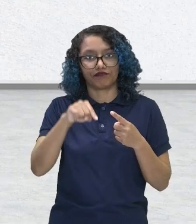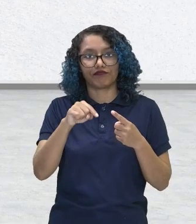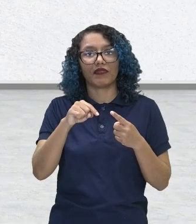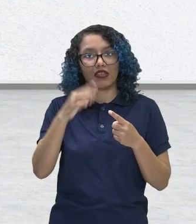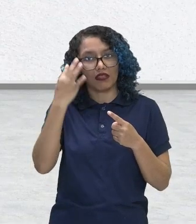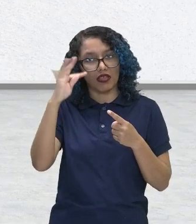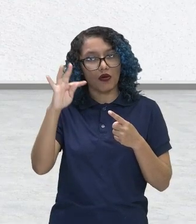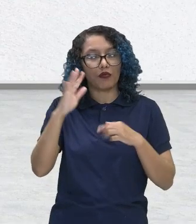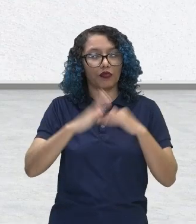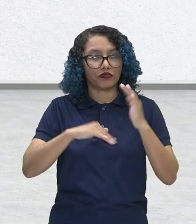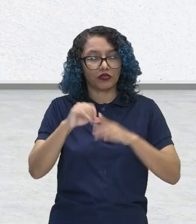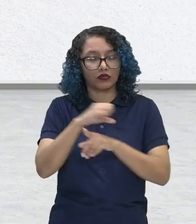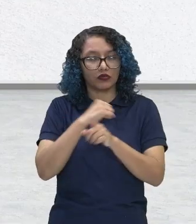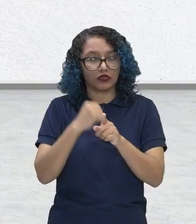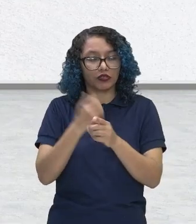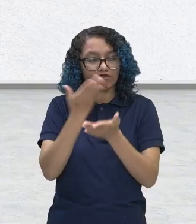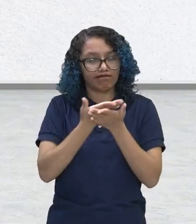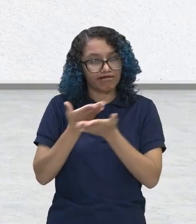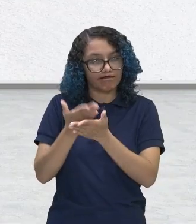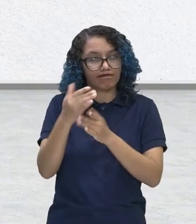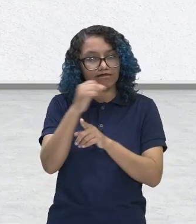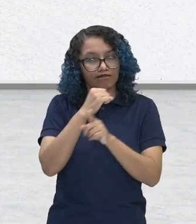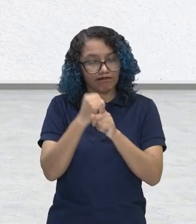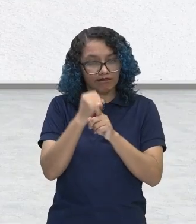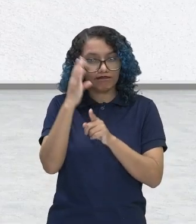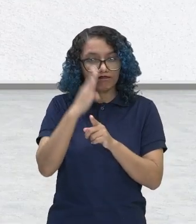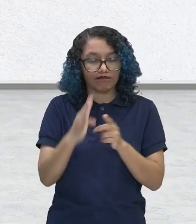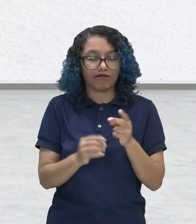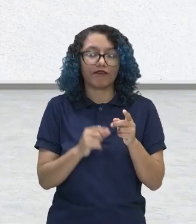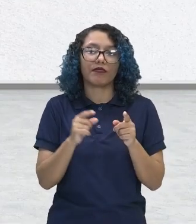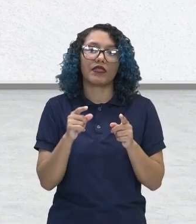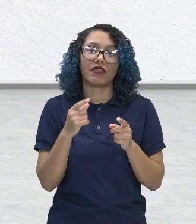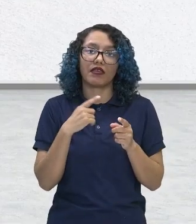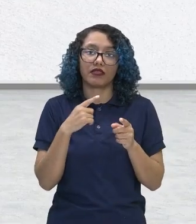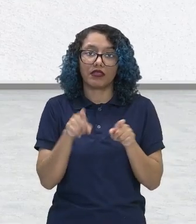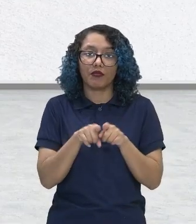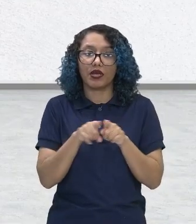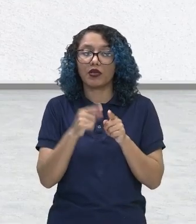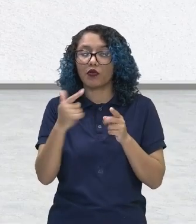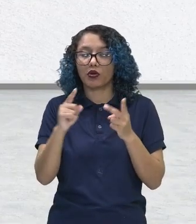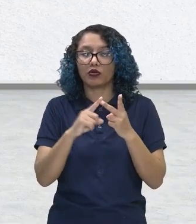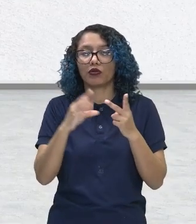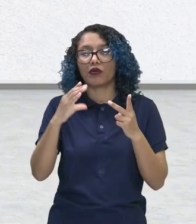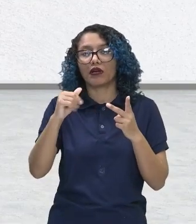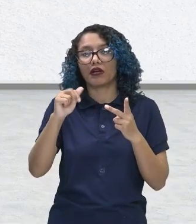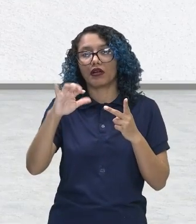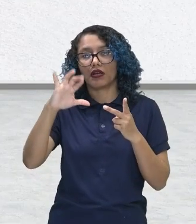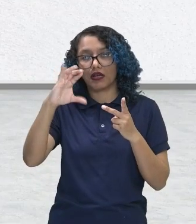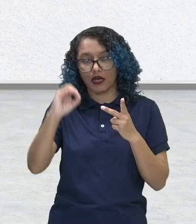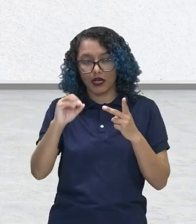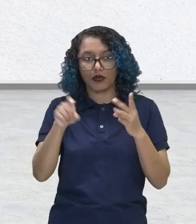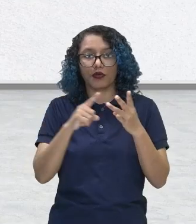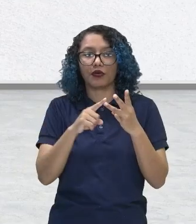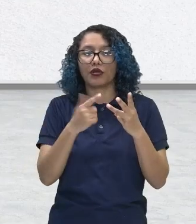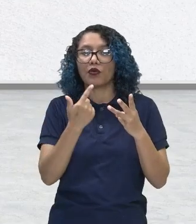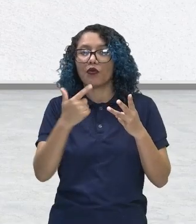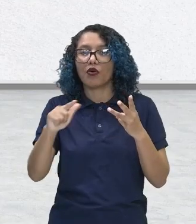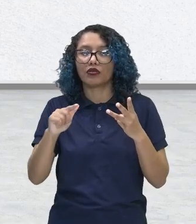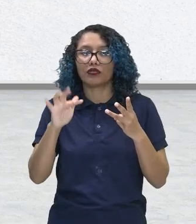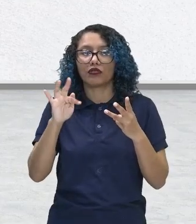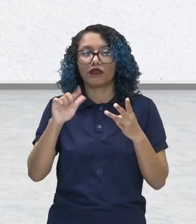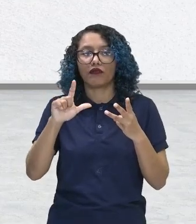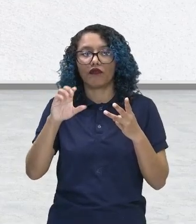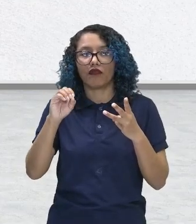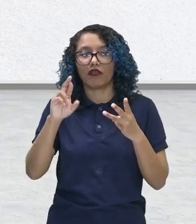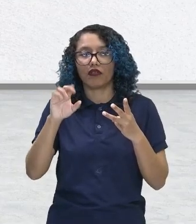teoria. Então, nós trabalhamos aí com Gilberto Freire, Caio Prado Júnior e Florestan Fernandes. Nós trabalhamos na aula esses